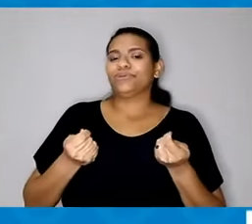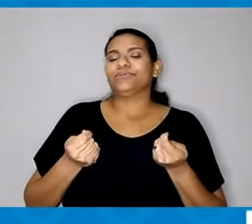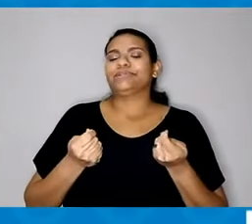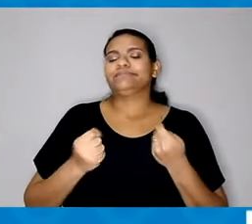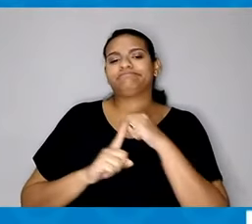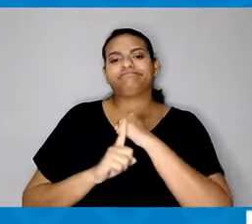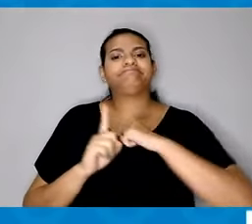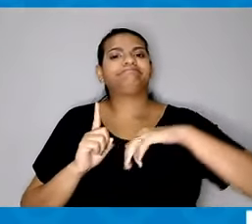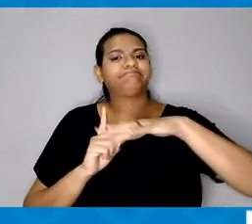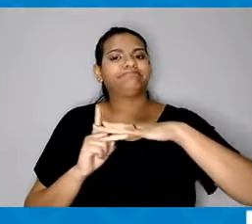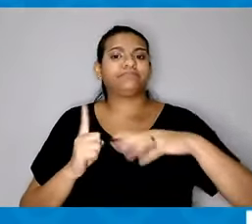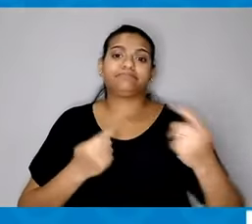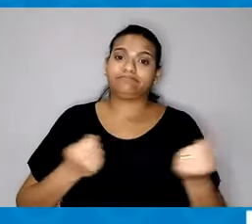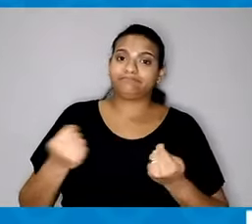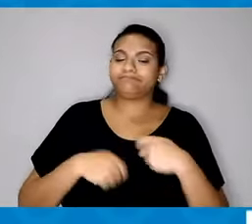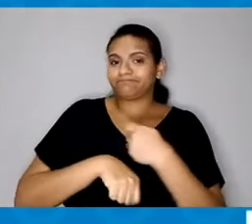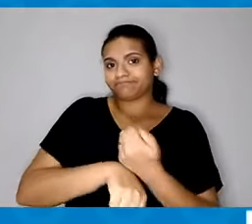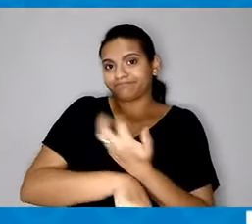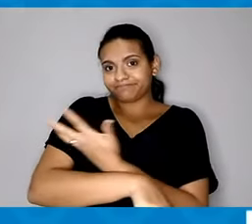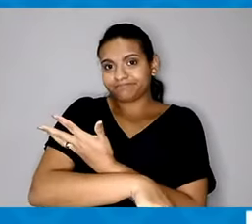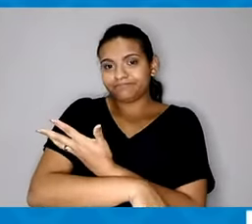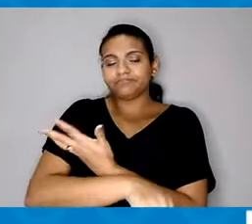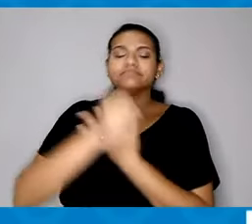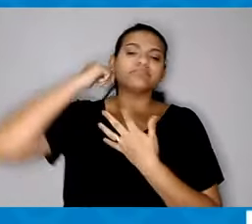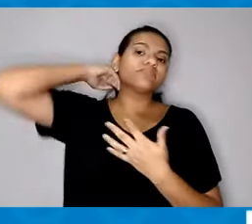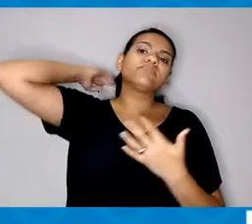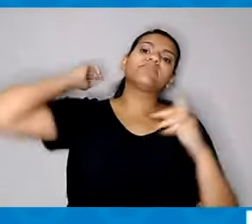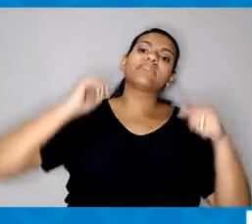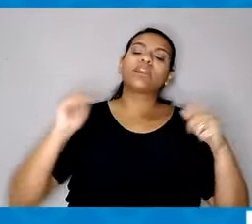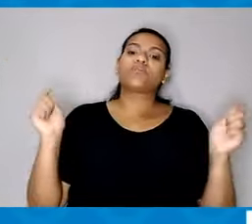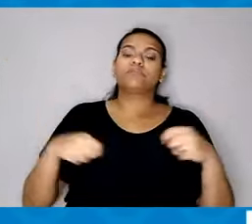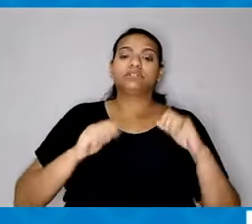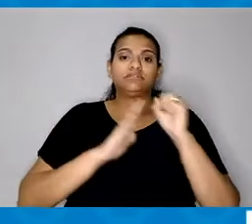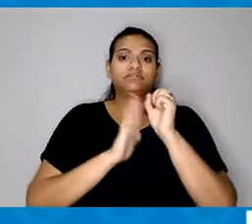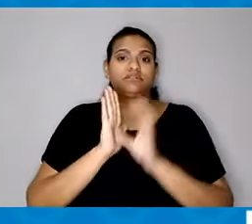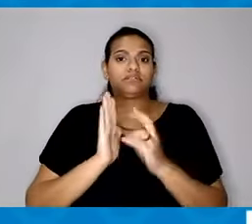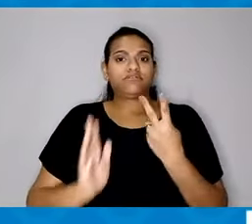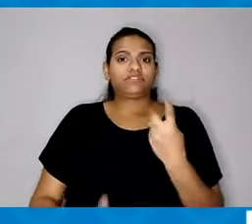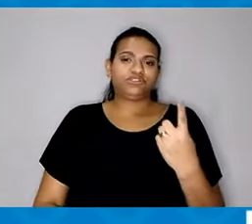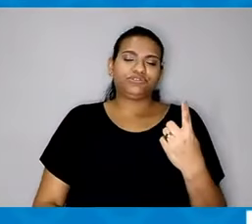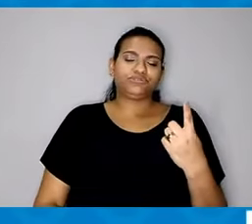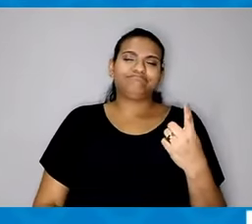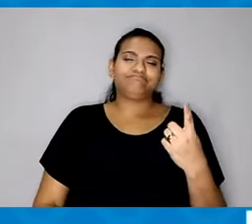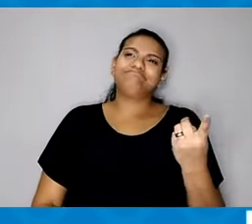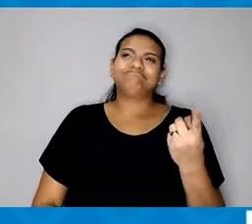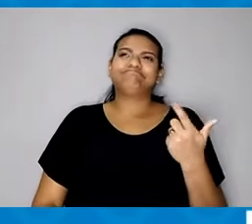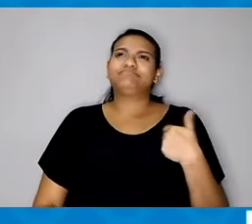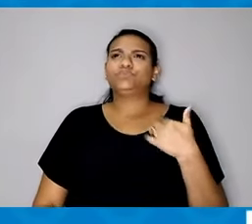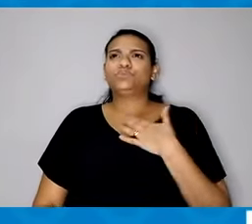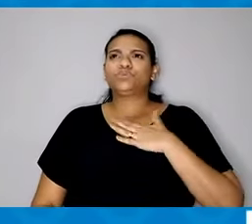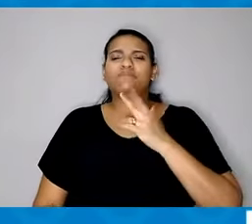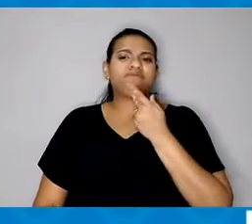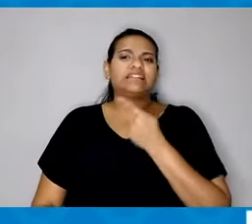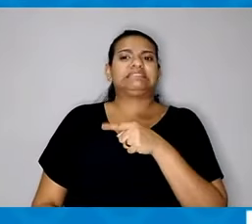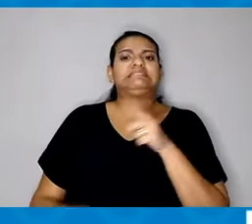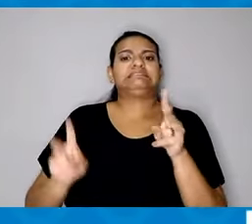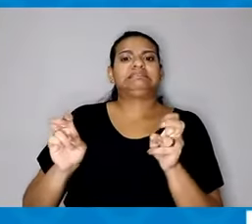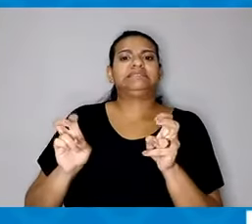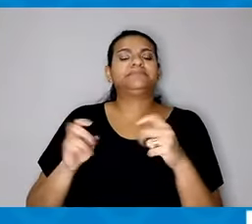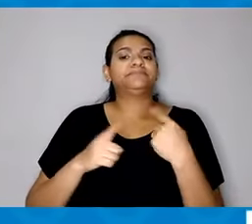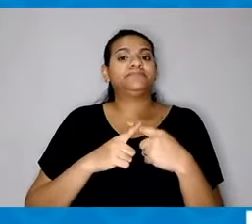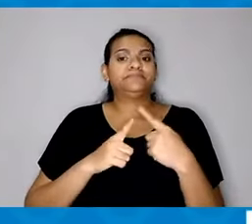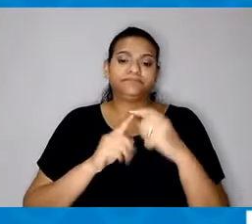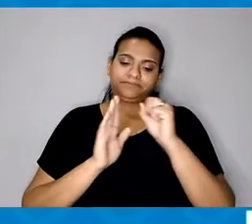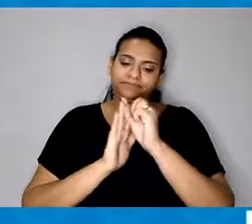listadas entre o que se chama as competências do século XXI. Mas eu nem gosto de falar nesses termos porque o século XXI só se